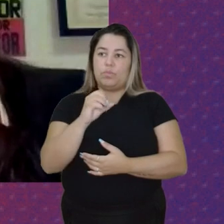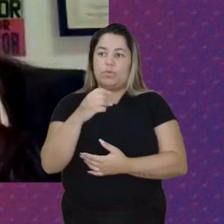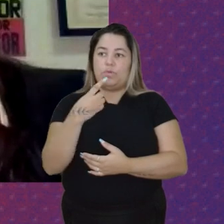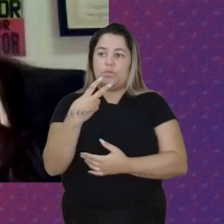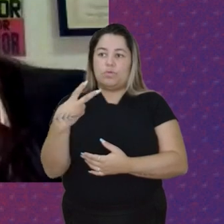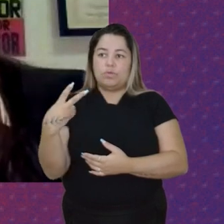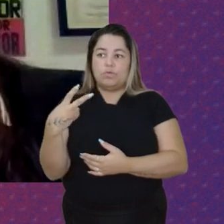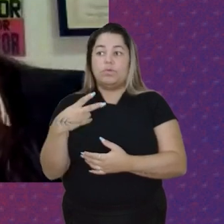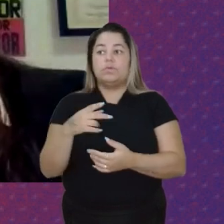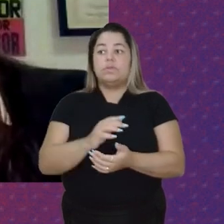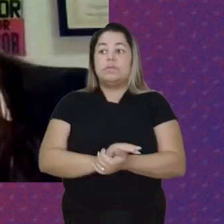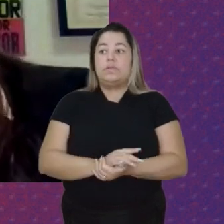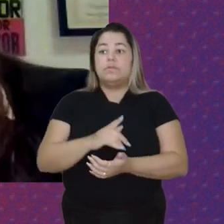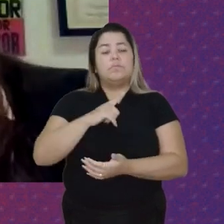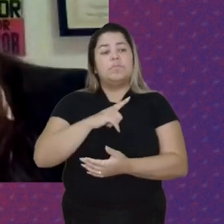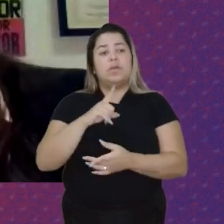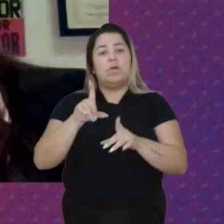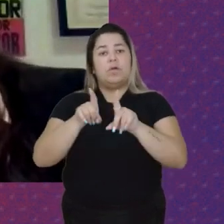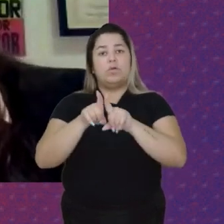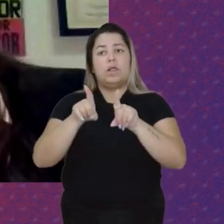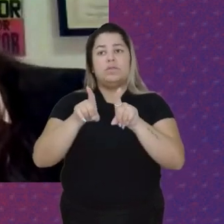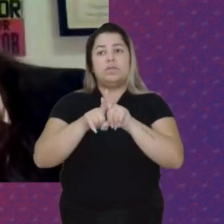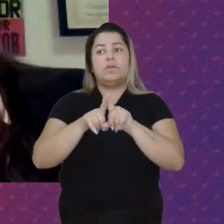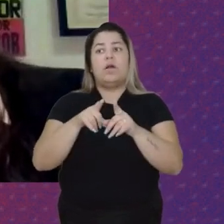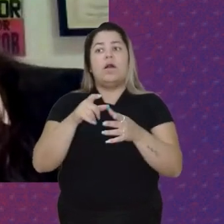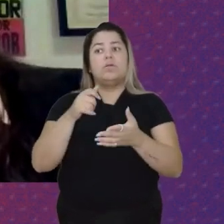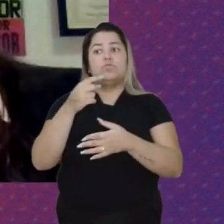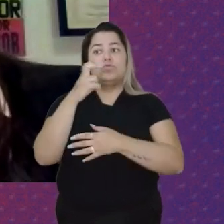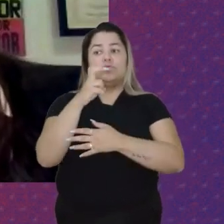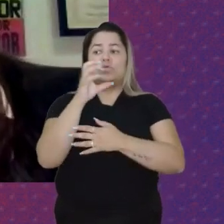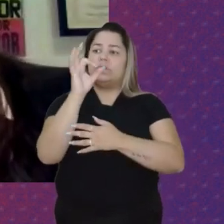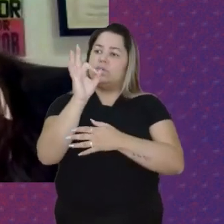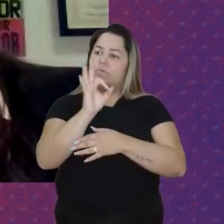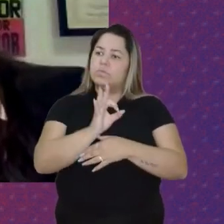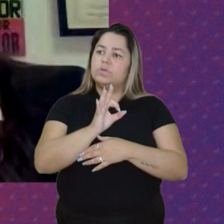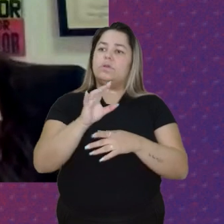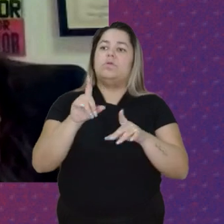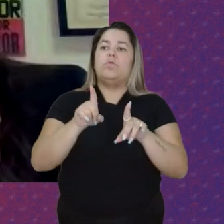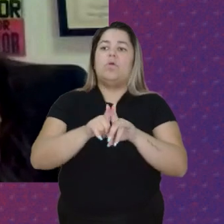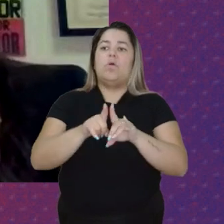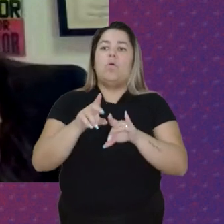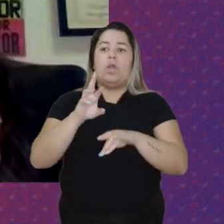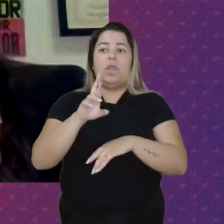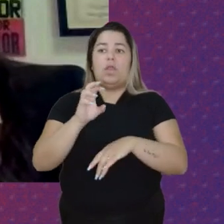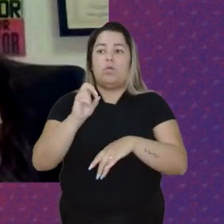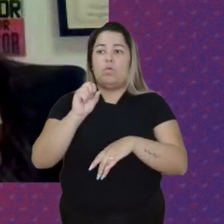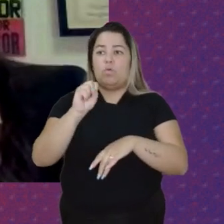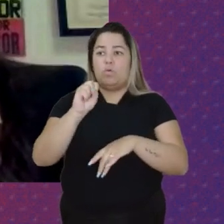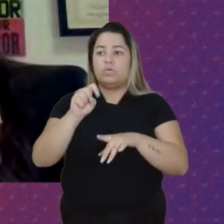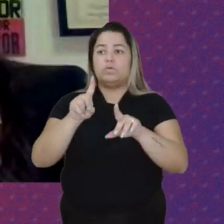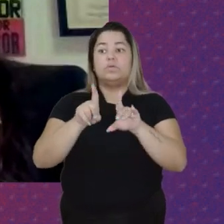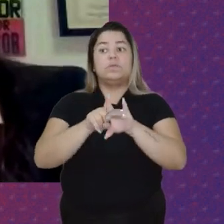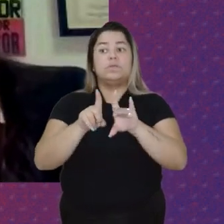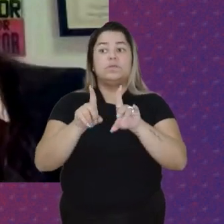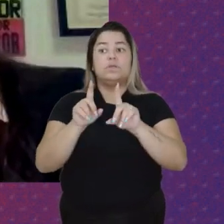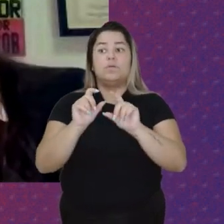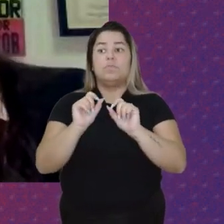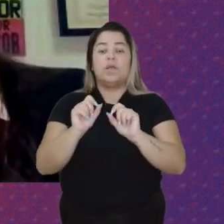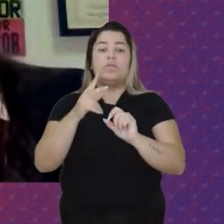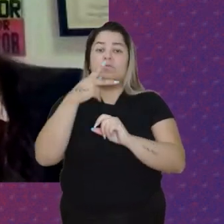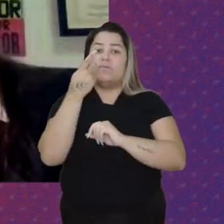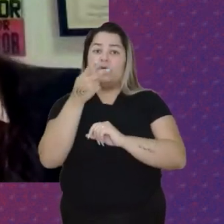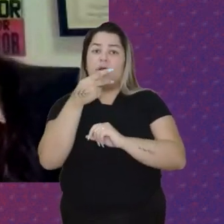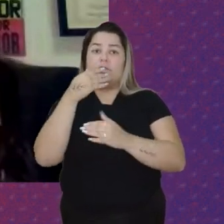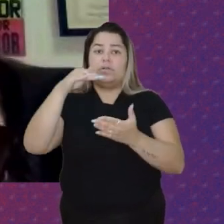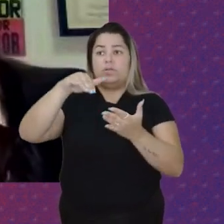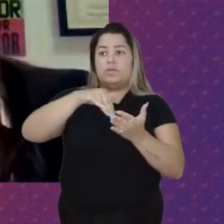ela contemplou essa garantia dos 5% de recursos do fundo partidário para as mulheres, mas ela não menciona a